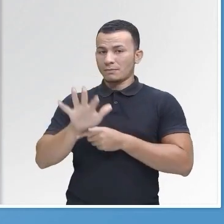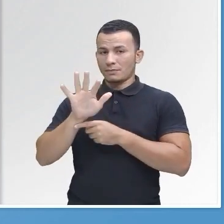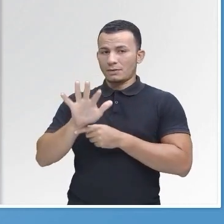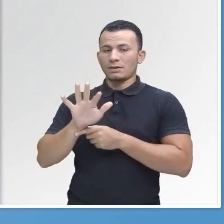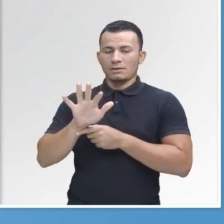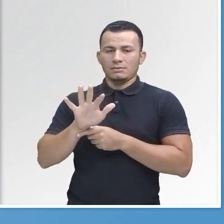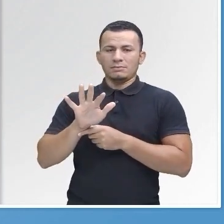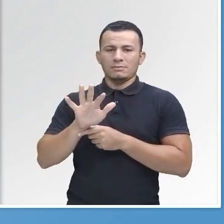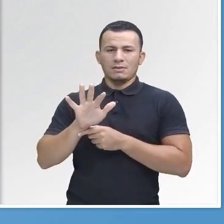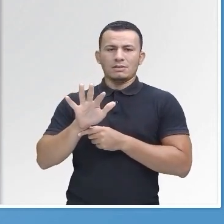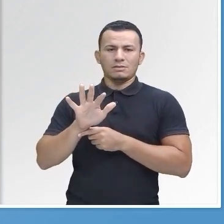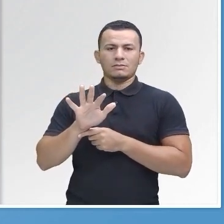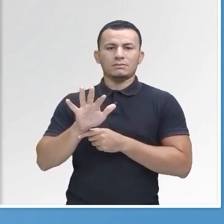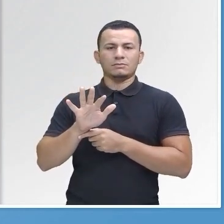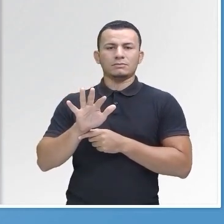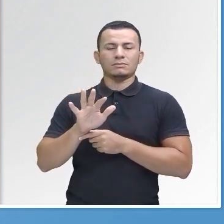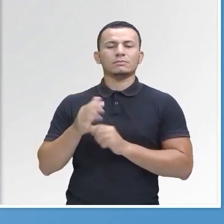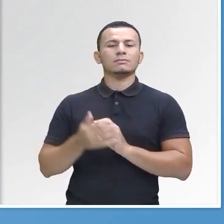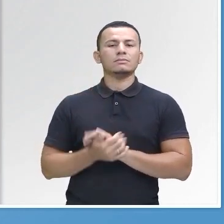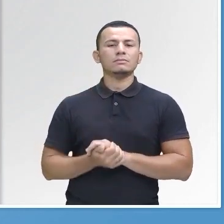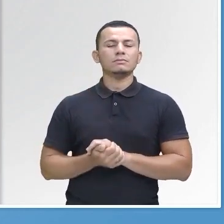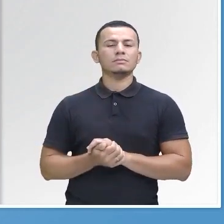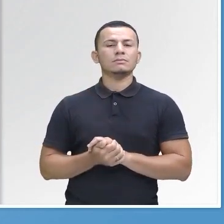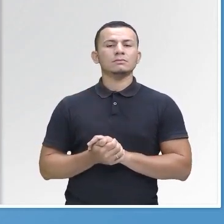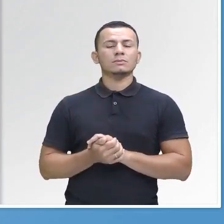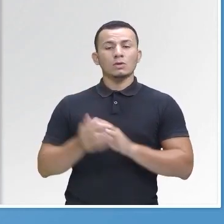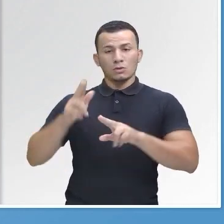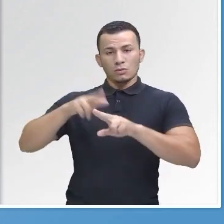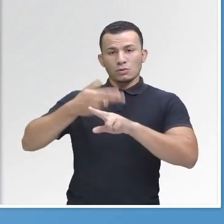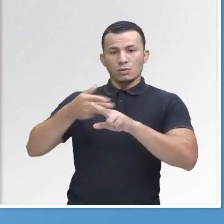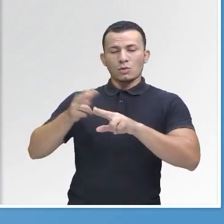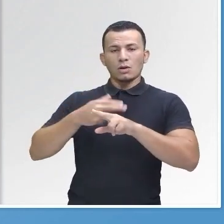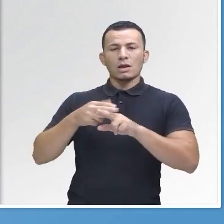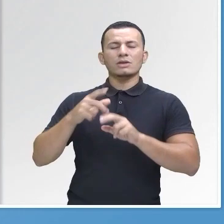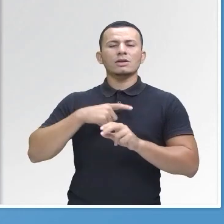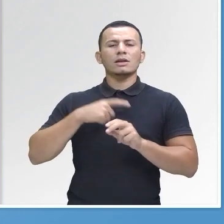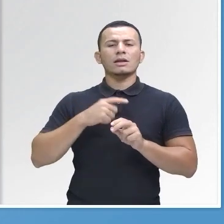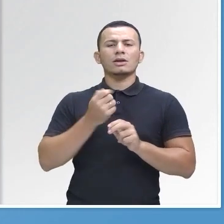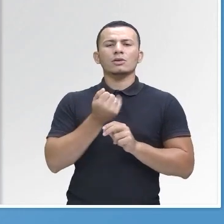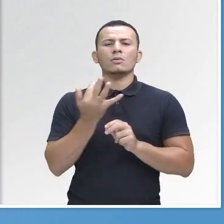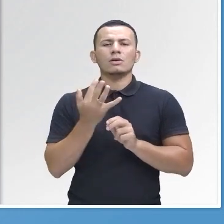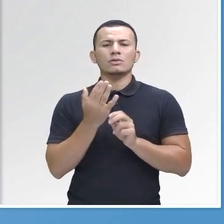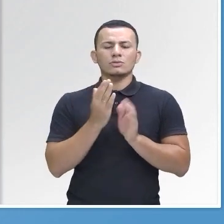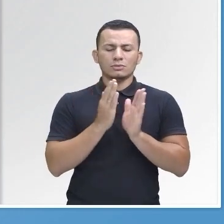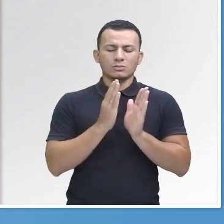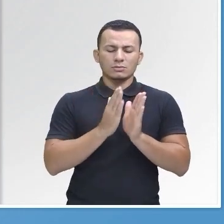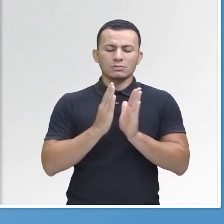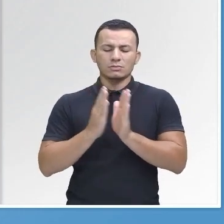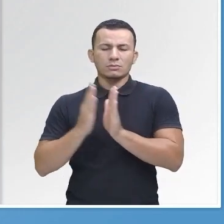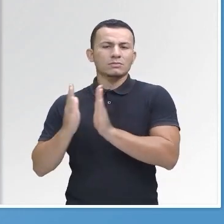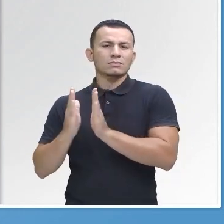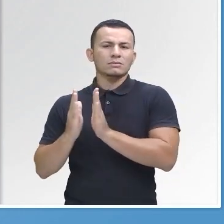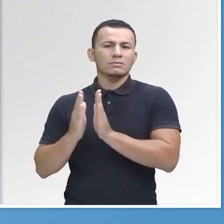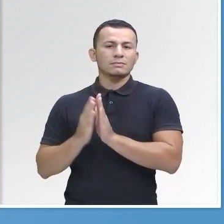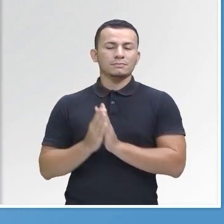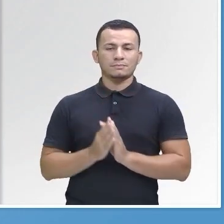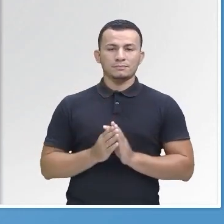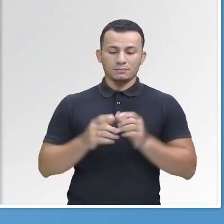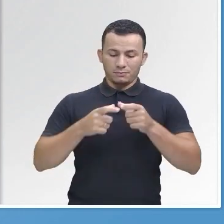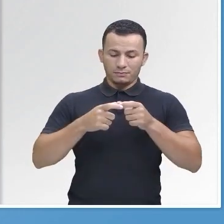essa figura em 3D, olha aí, ó, o chocolate está dividido em quantas partes? É a primeira coisa que nós temos que nos perguntar.